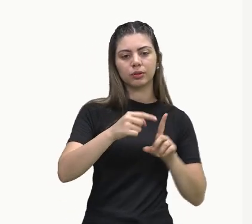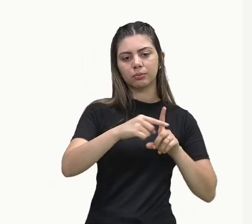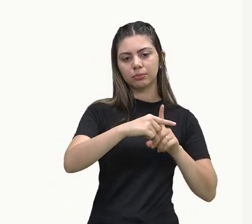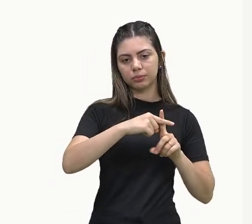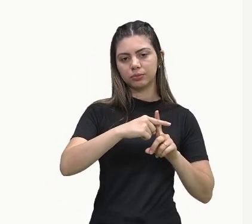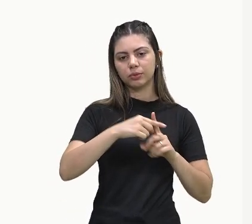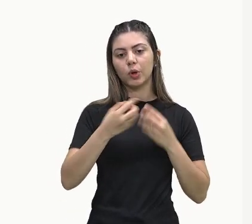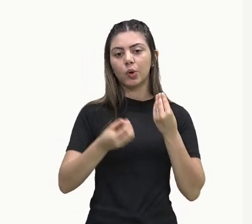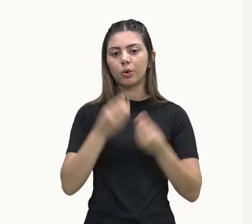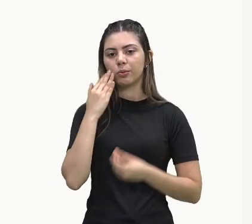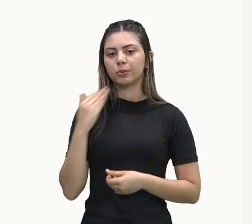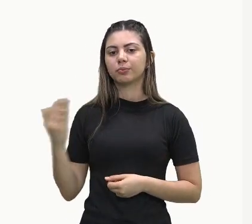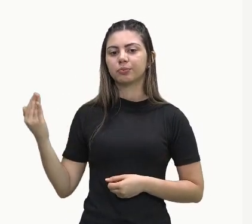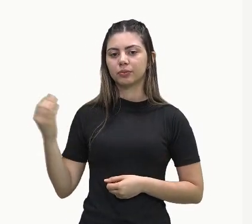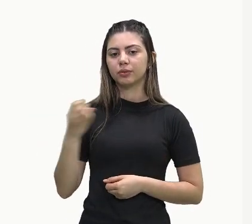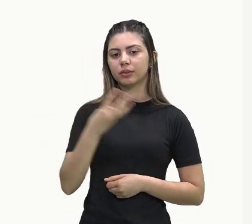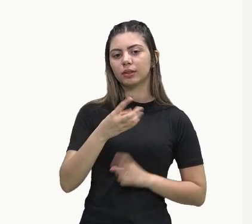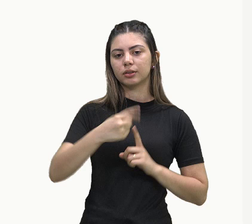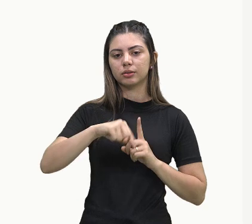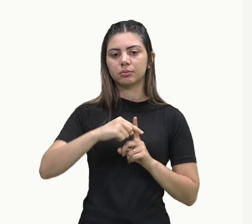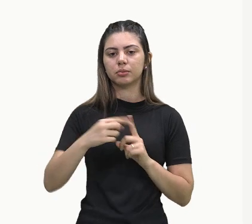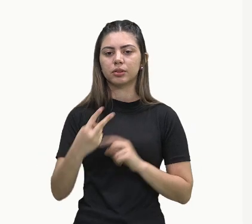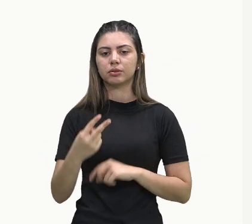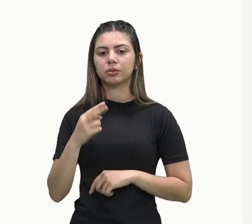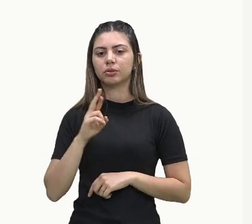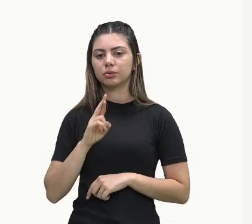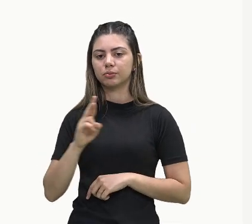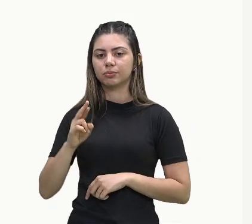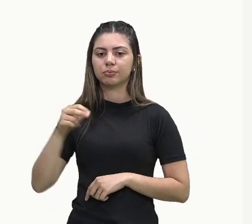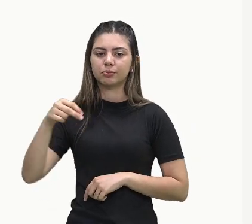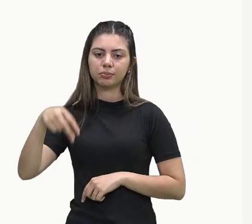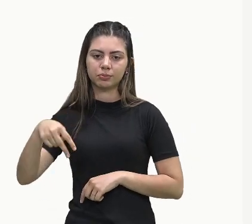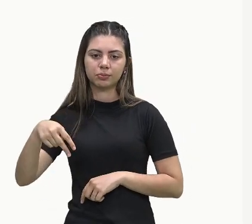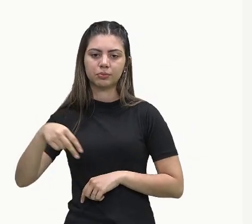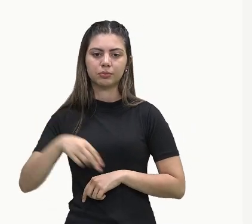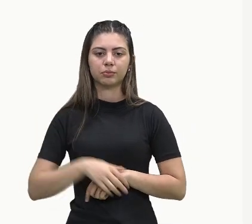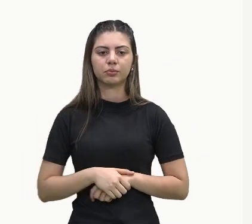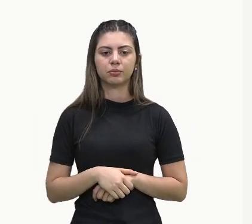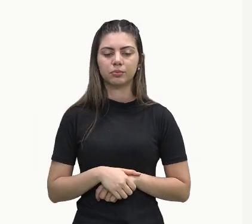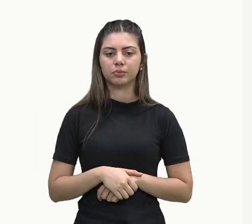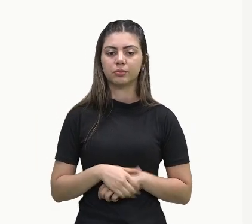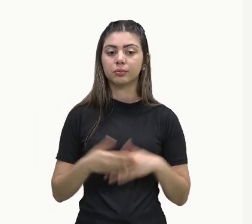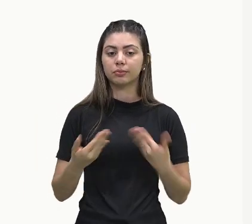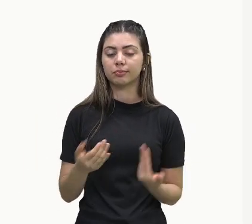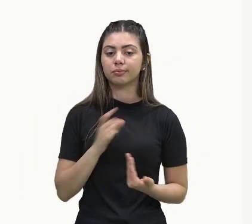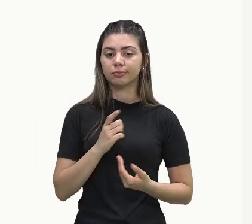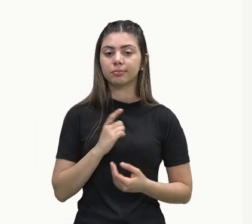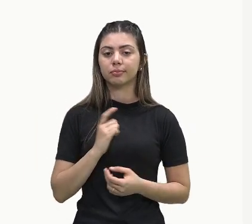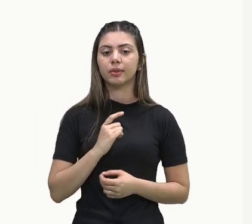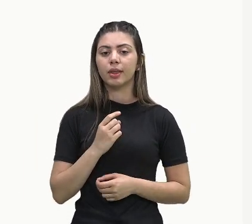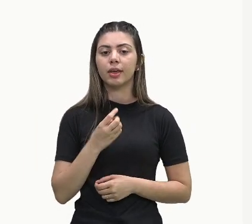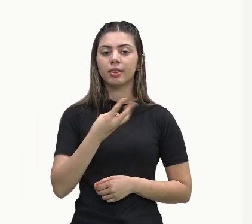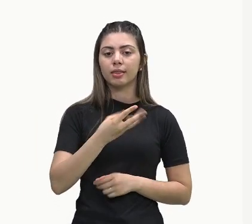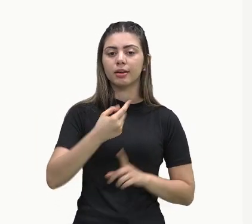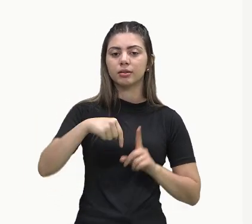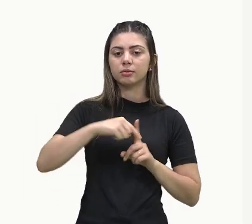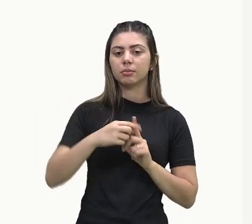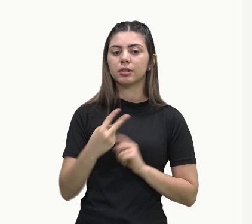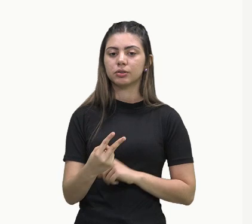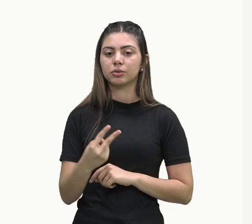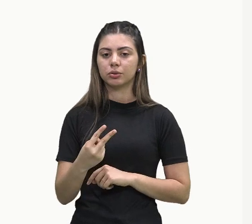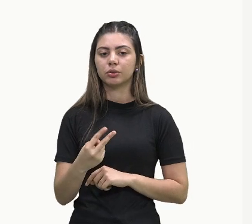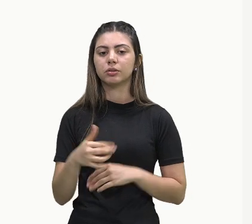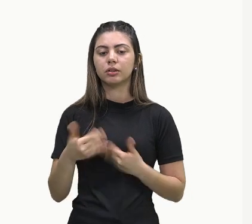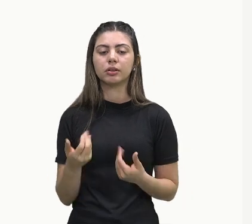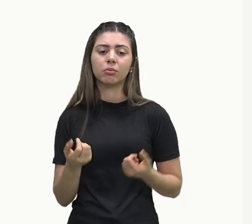3 + 2 = n da mesma forma que eu tenho 3 + 2 = n eu posso dizer que n é